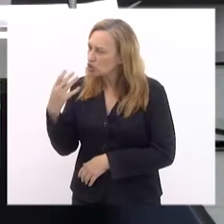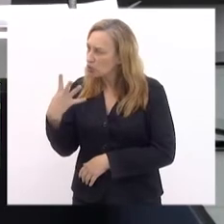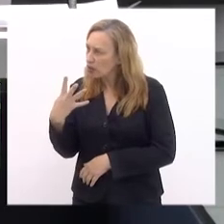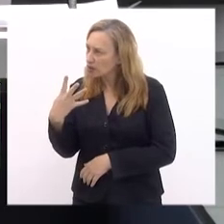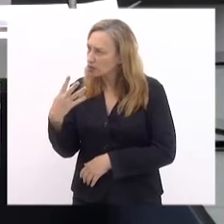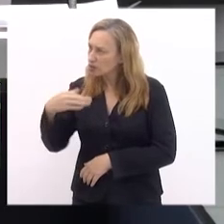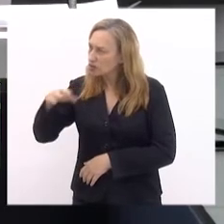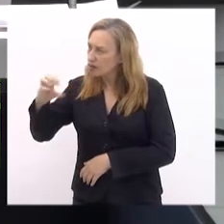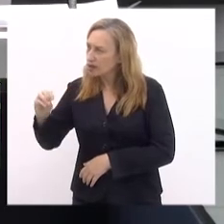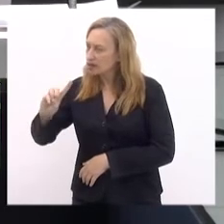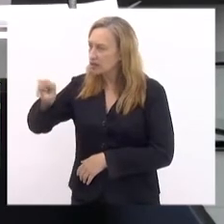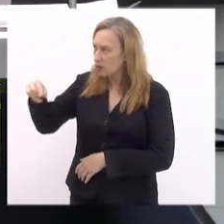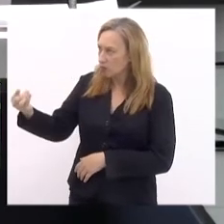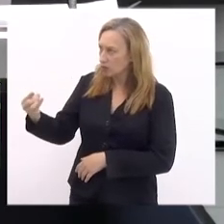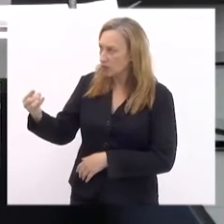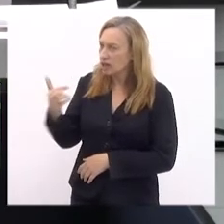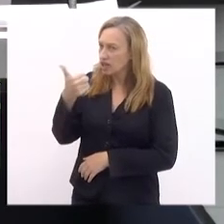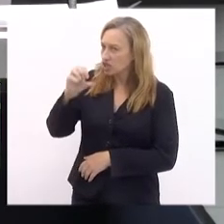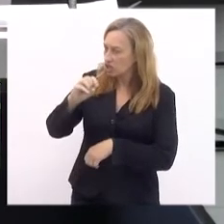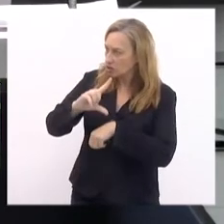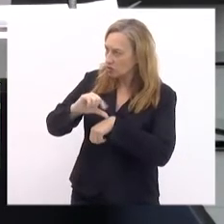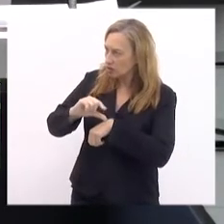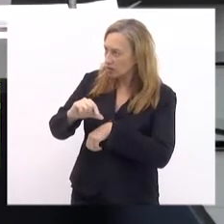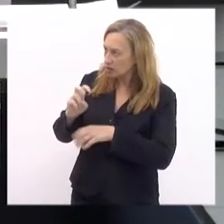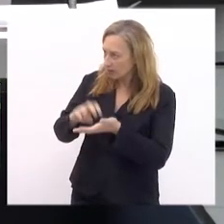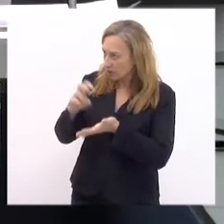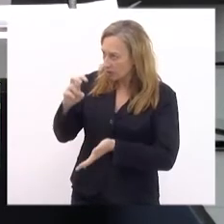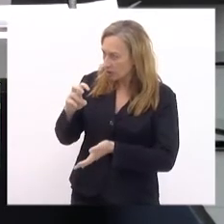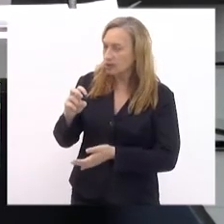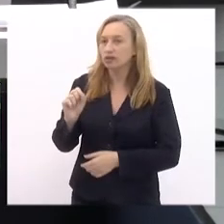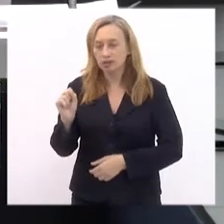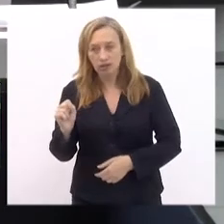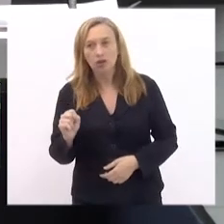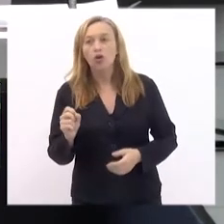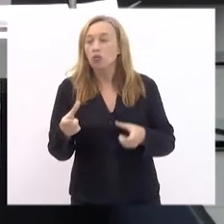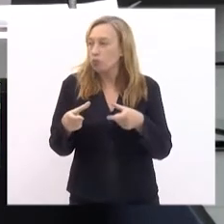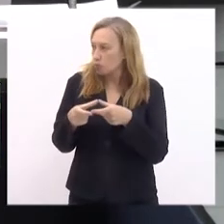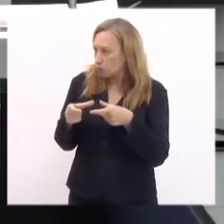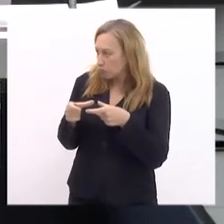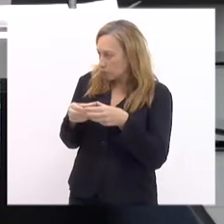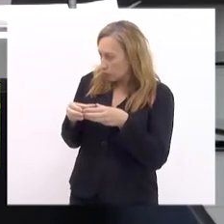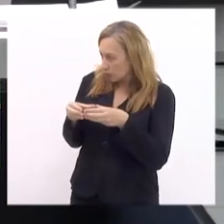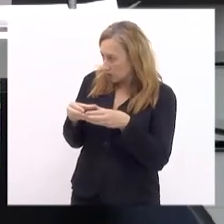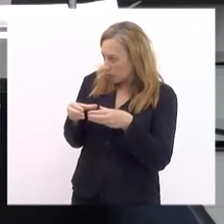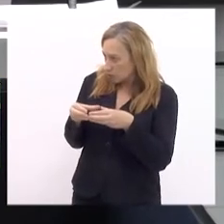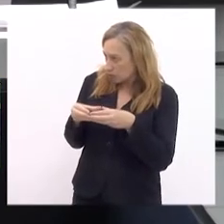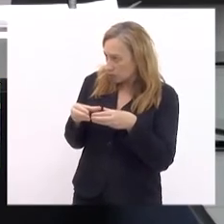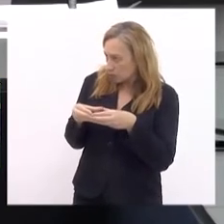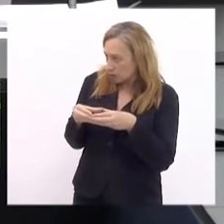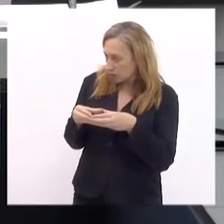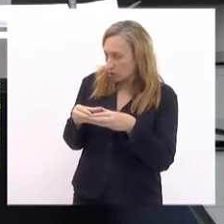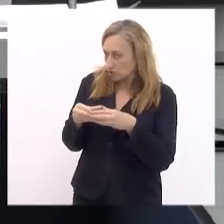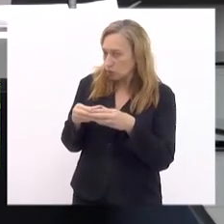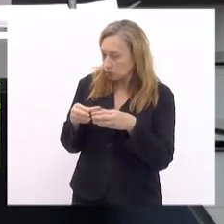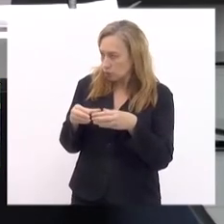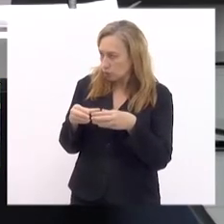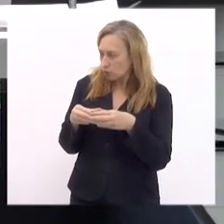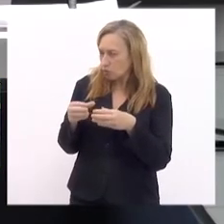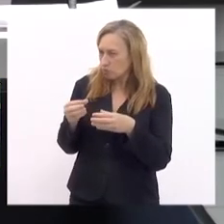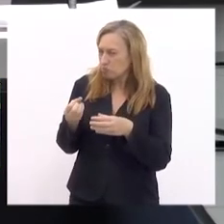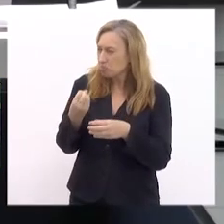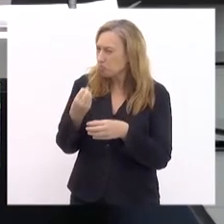março, na próxima sexta-feira, às 10 horas da manhã. Então aí nós vamos levar um pequeno grupo, né, não é uma assembleia, não é uma plenária, um pequeno